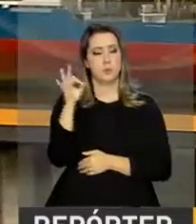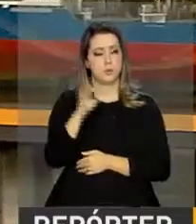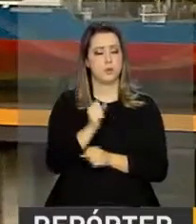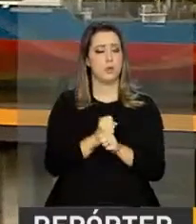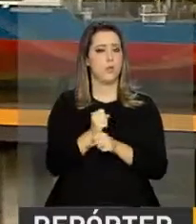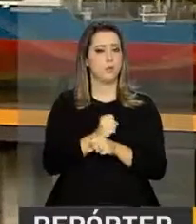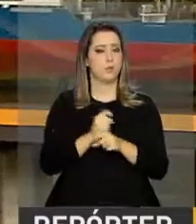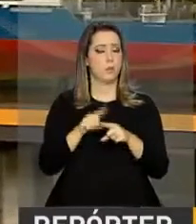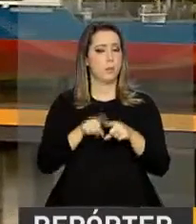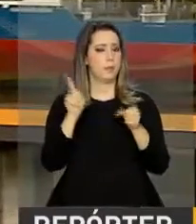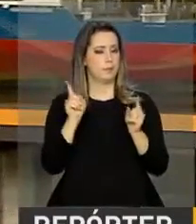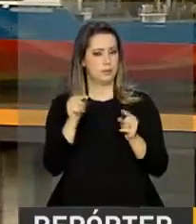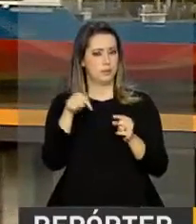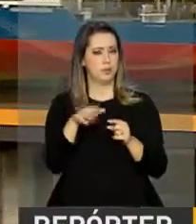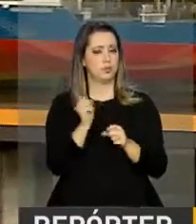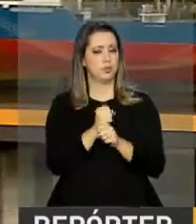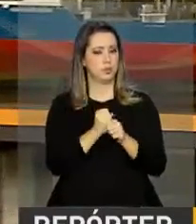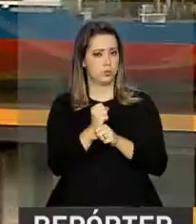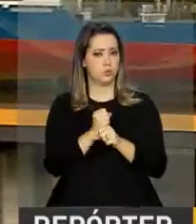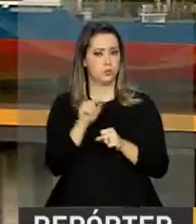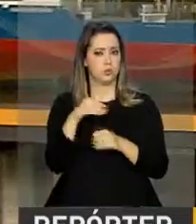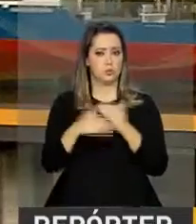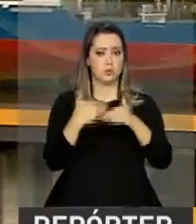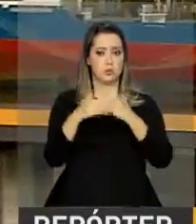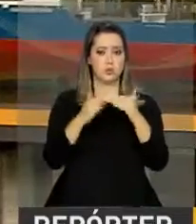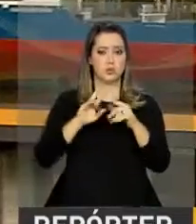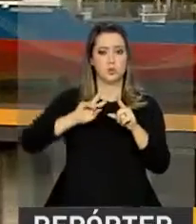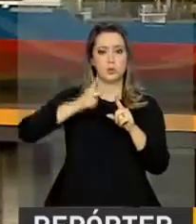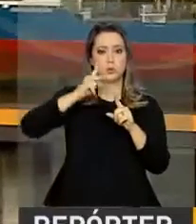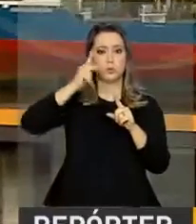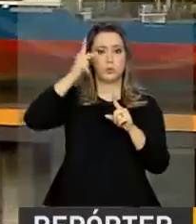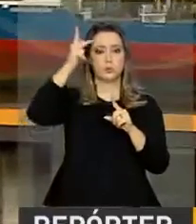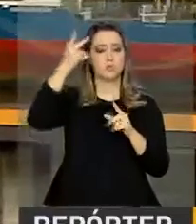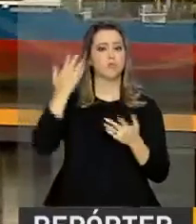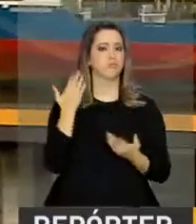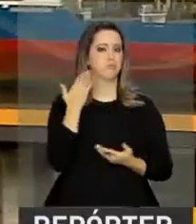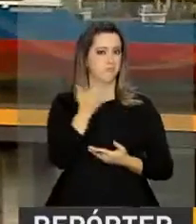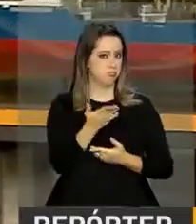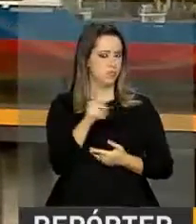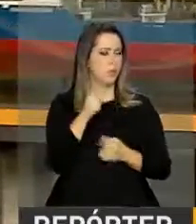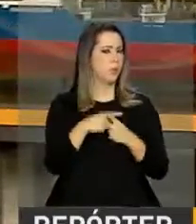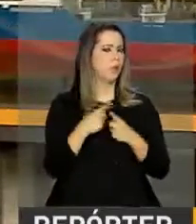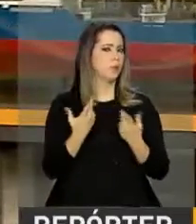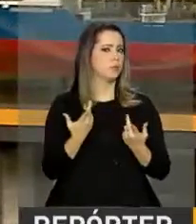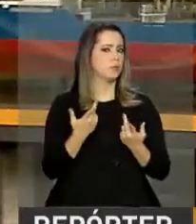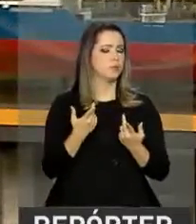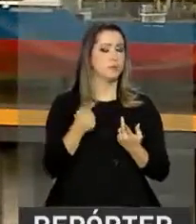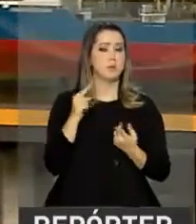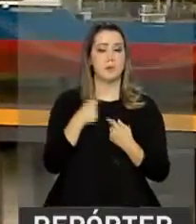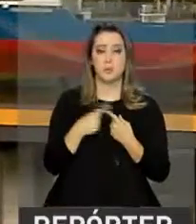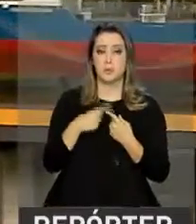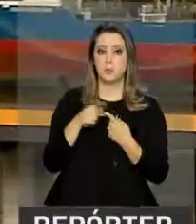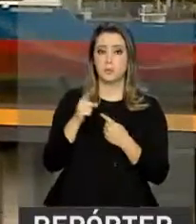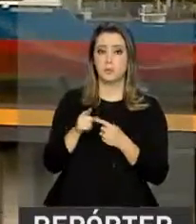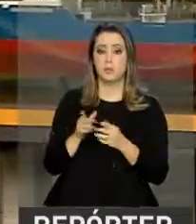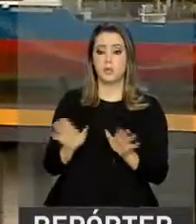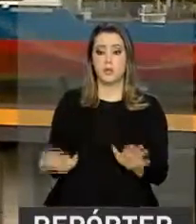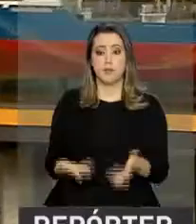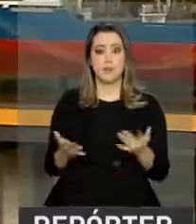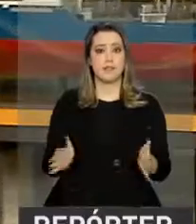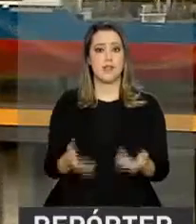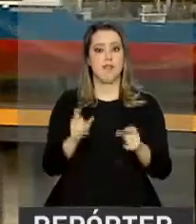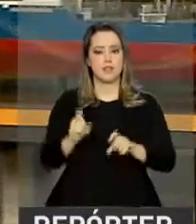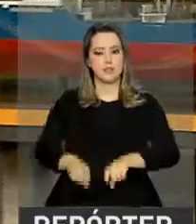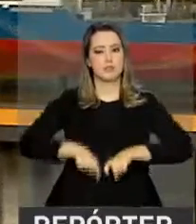ano mas neste último ano esse crescimento mais que dobrou o aumento está sendo atribuído à safra recorde de grãos